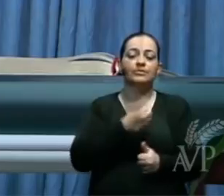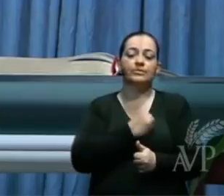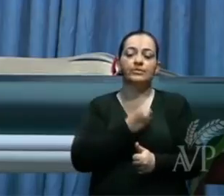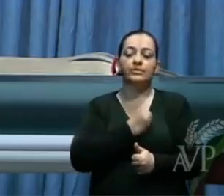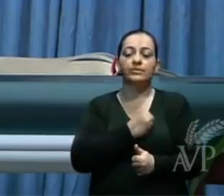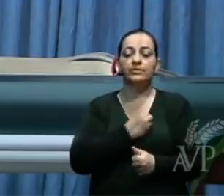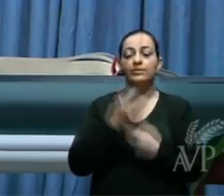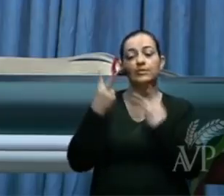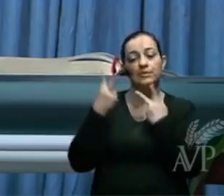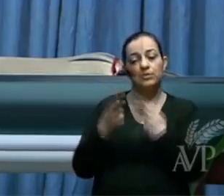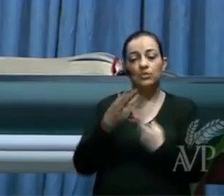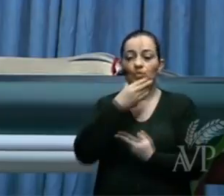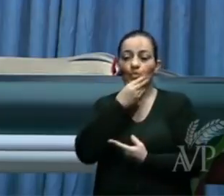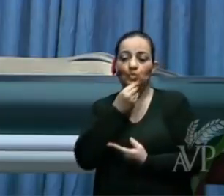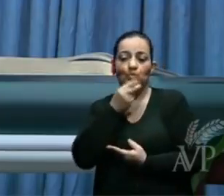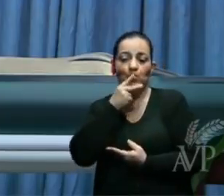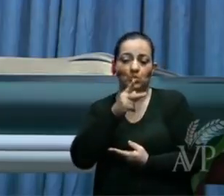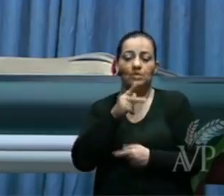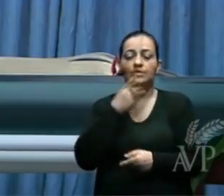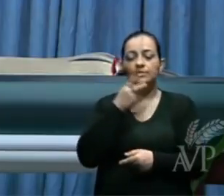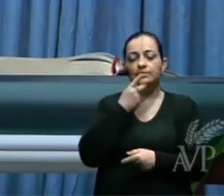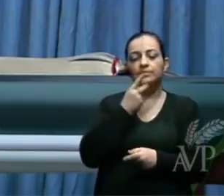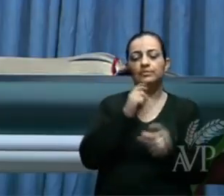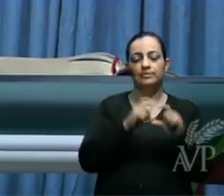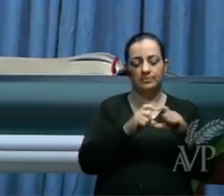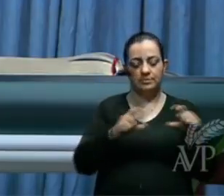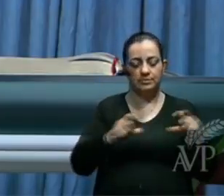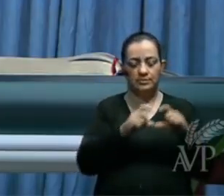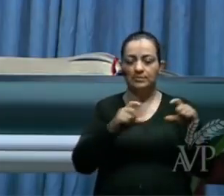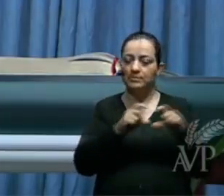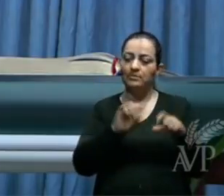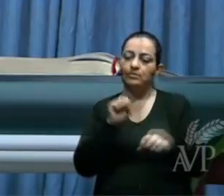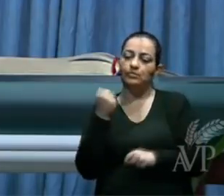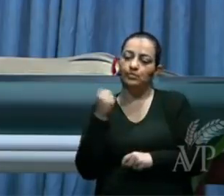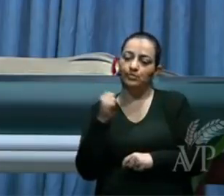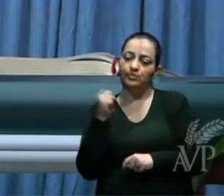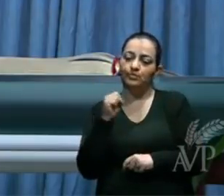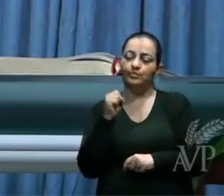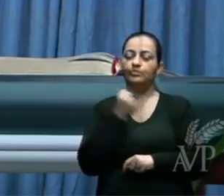como diz o profeta na aqui no parágrafo 8